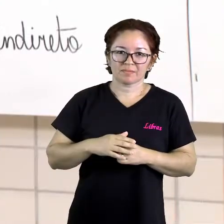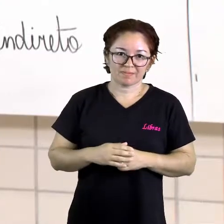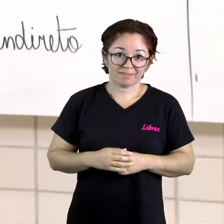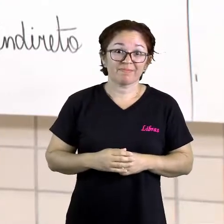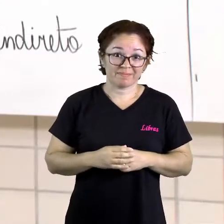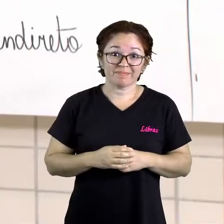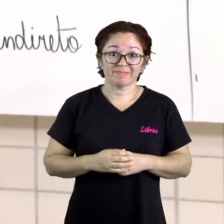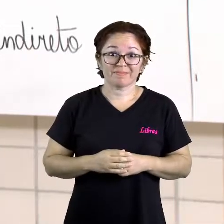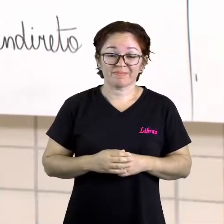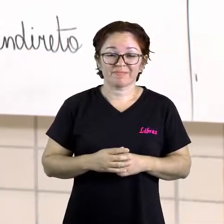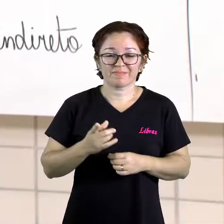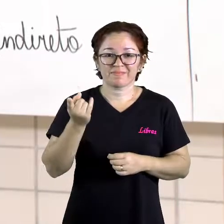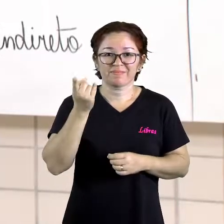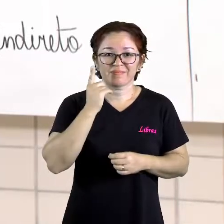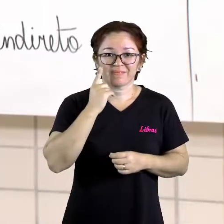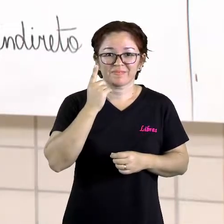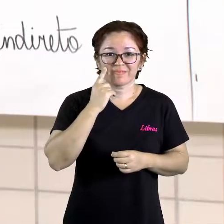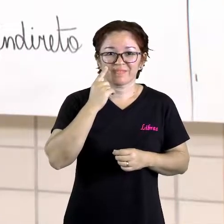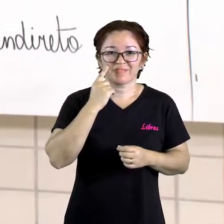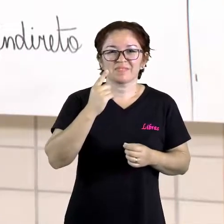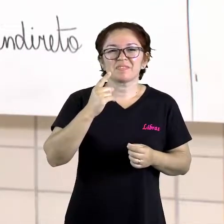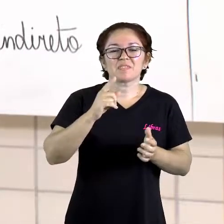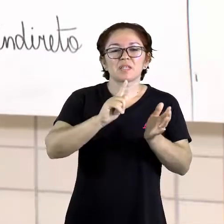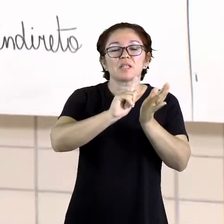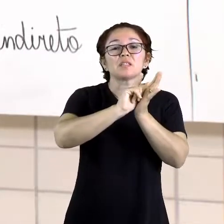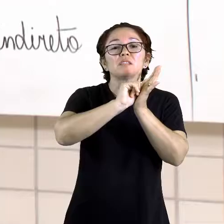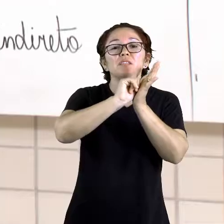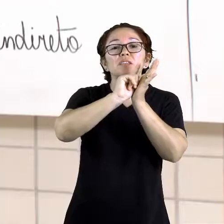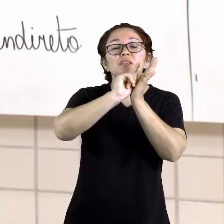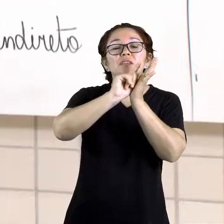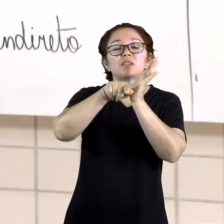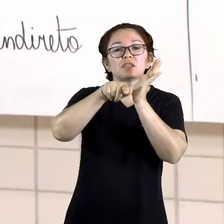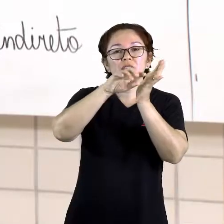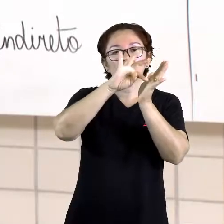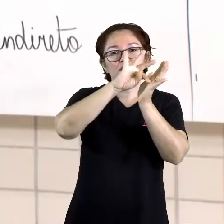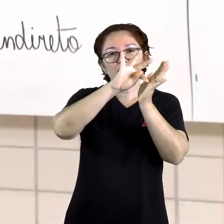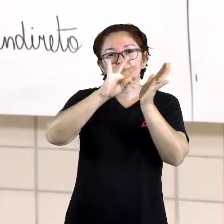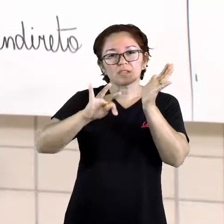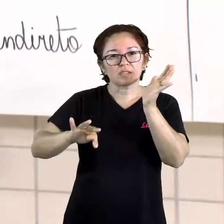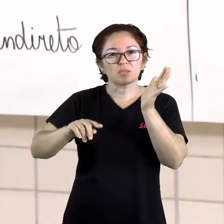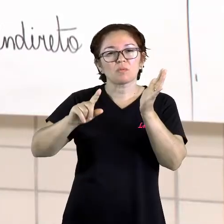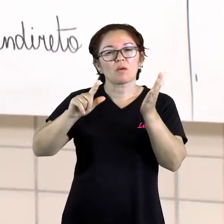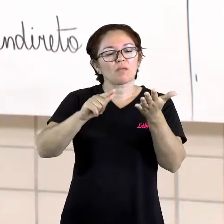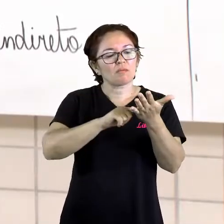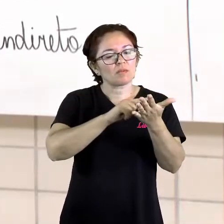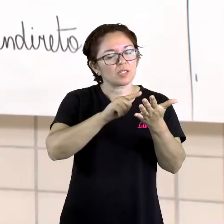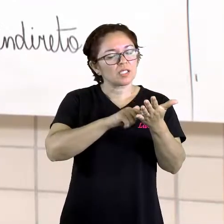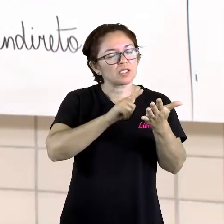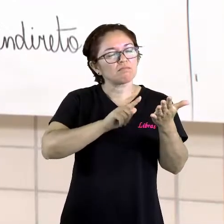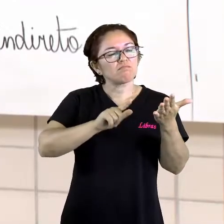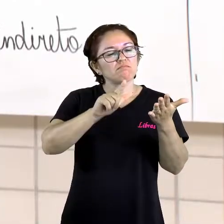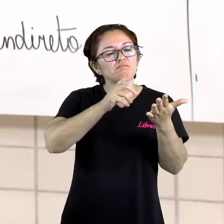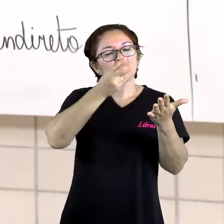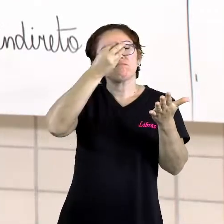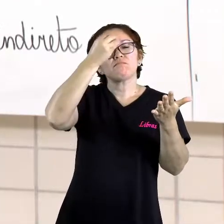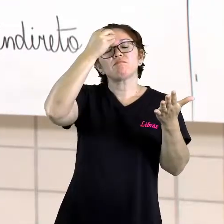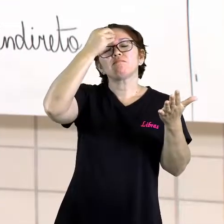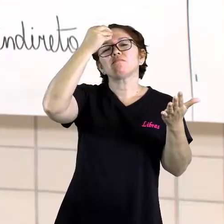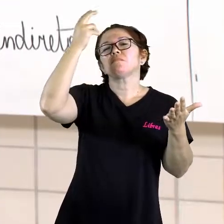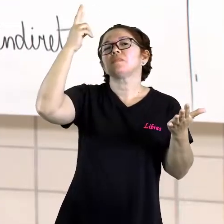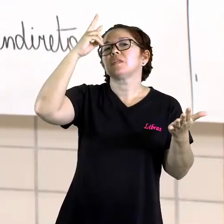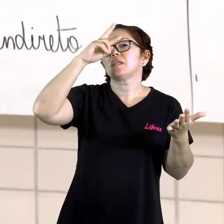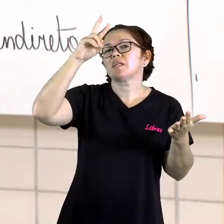Retomando as características do gênero textual Memórias Literárias, é um texto que tem a presença da